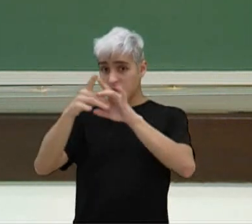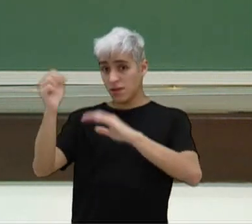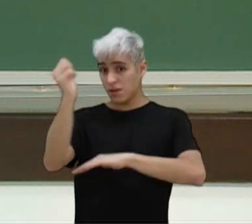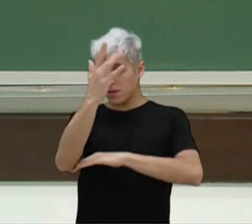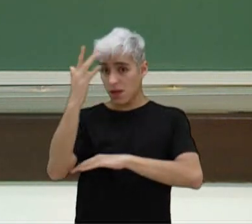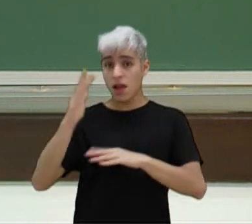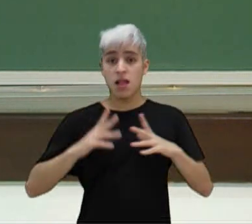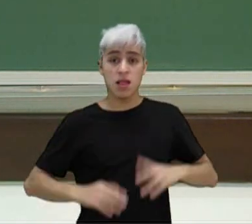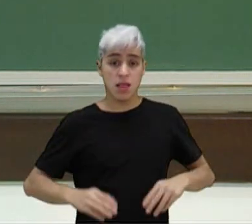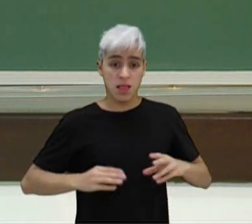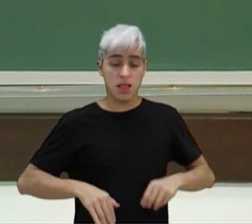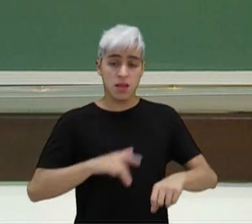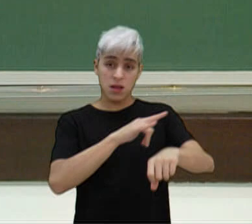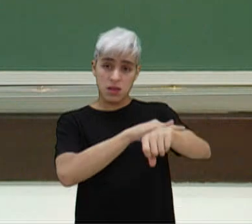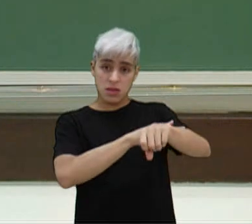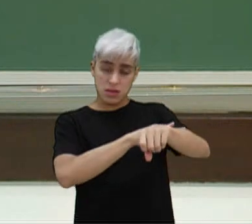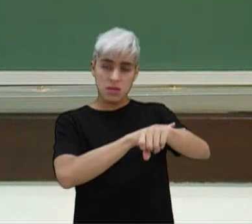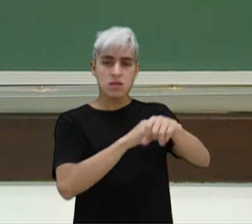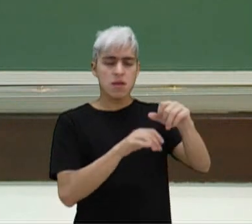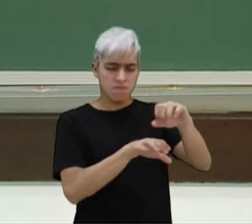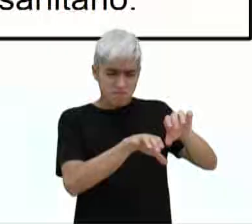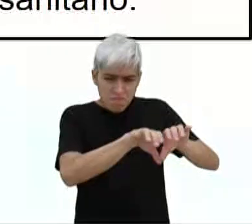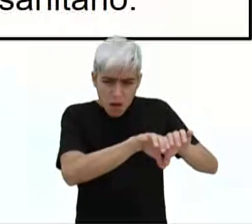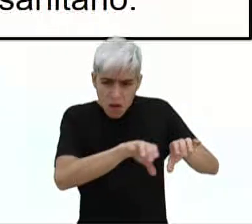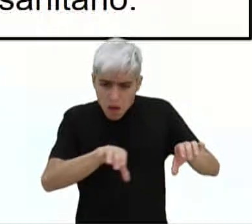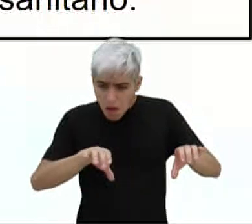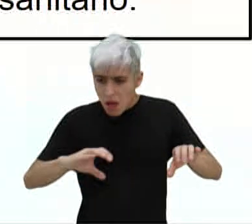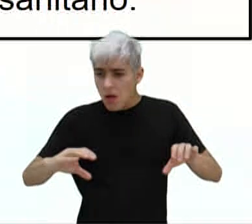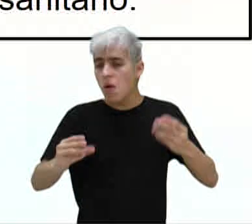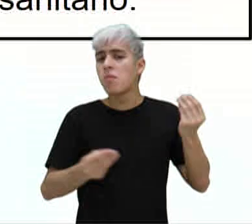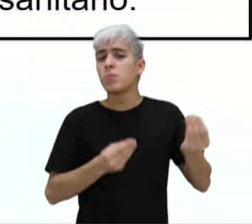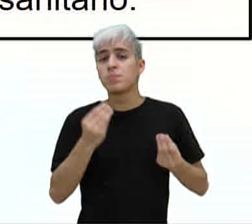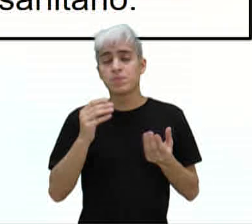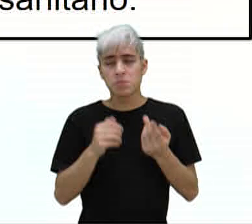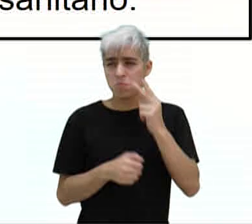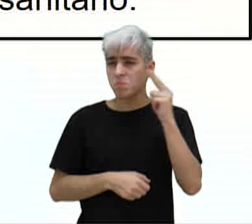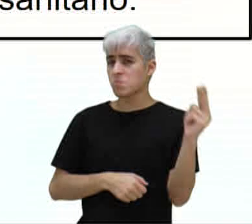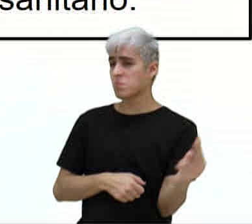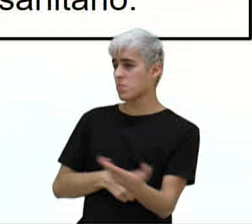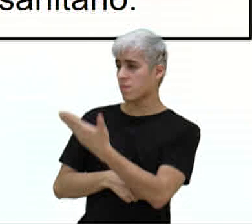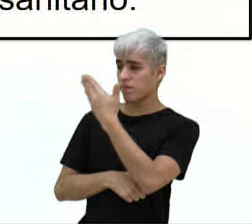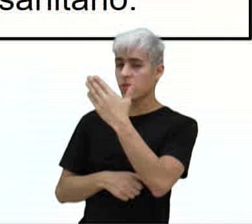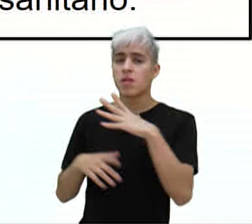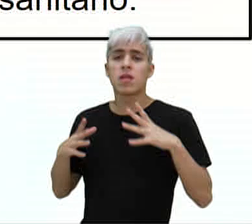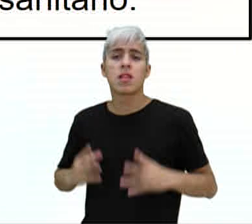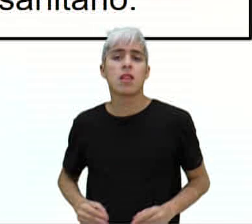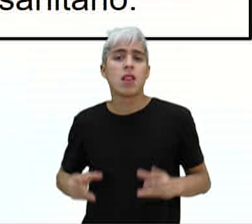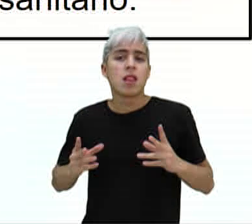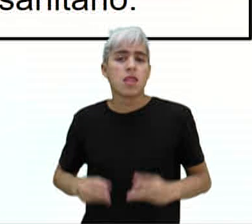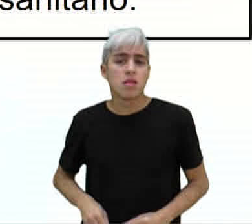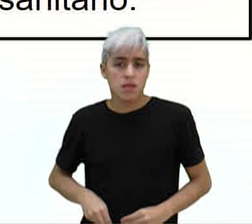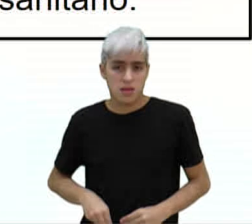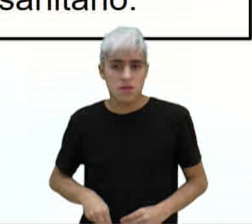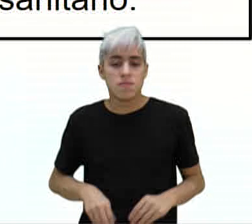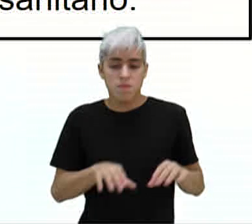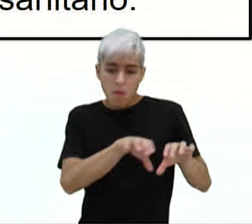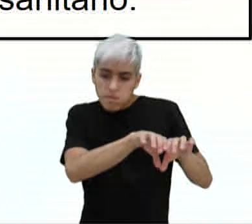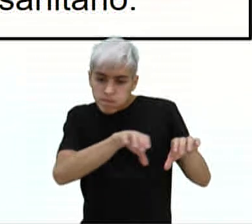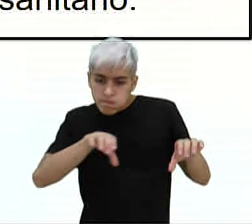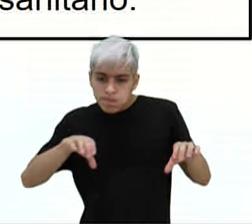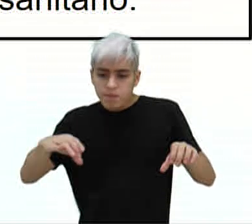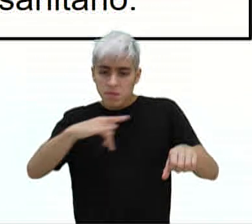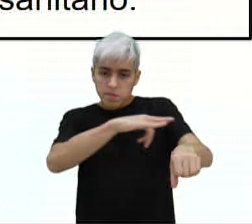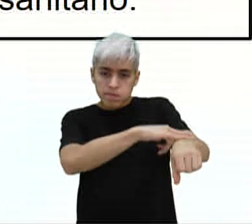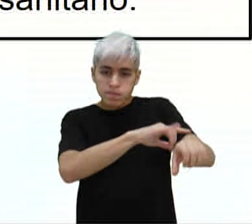de esgoto, né? Então, aqui nesse mapa, nós verificamos aí o tratamento da rede de esgoto. Então, a